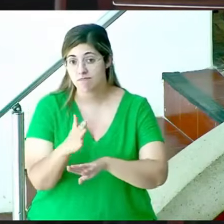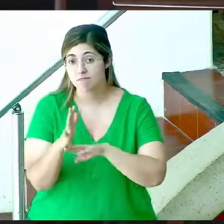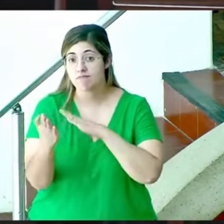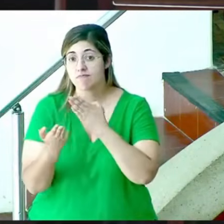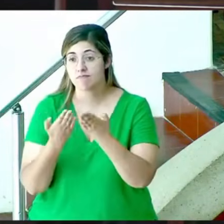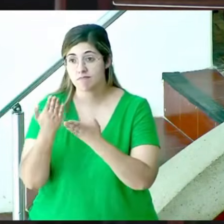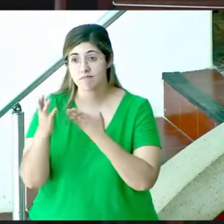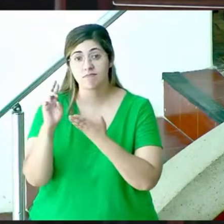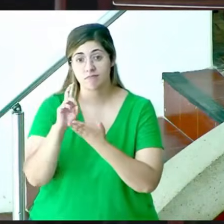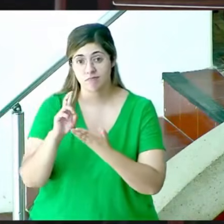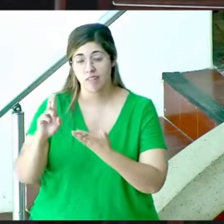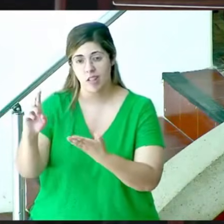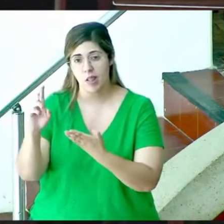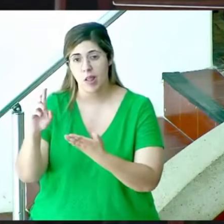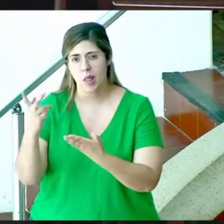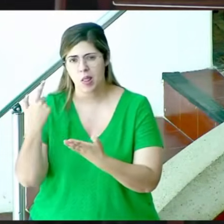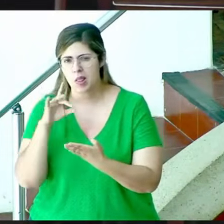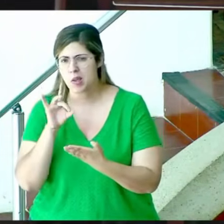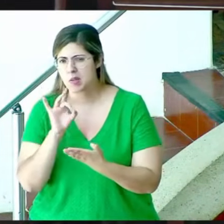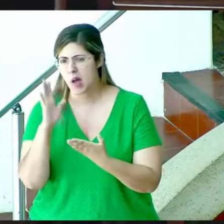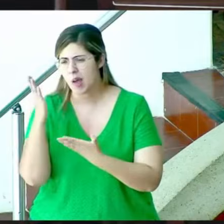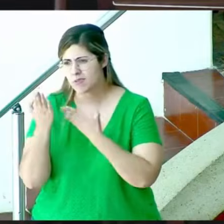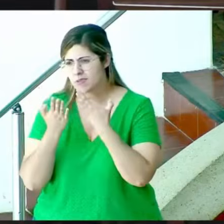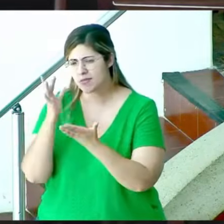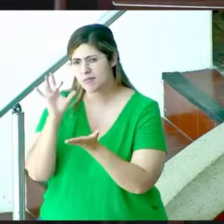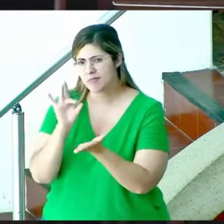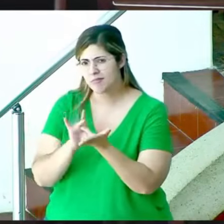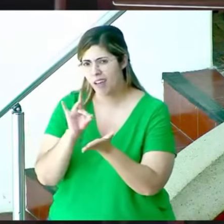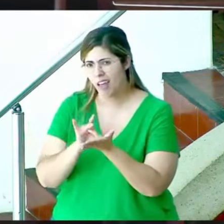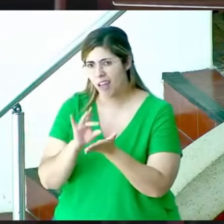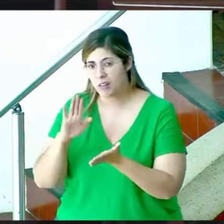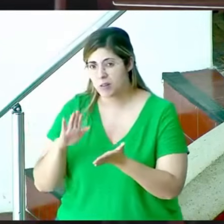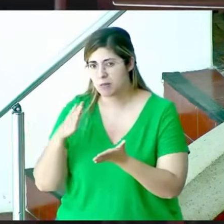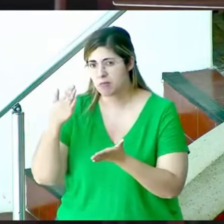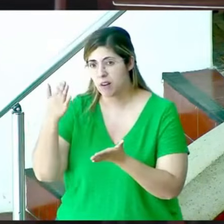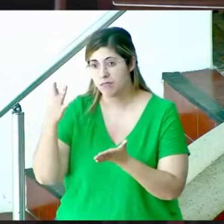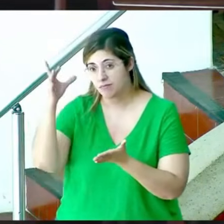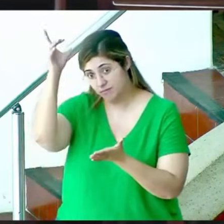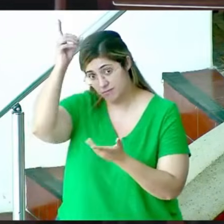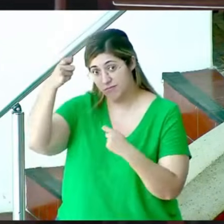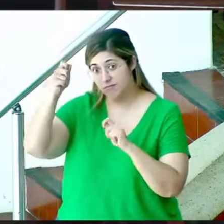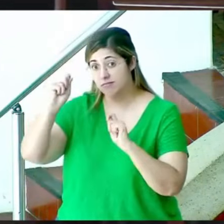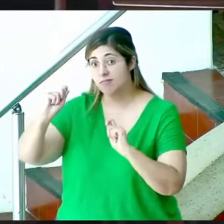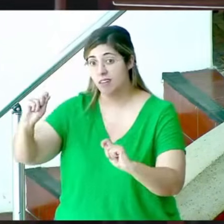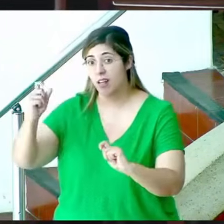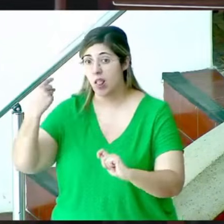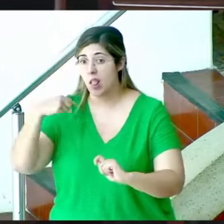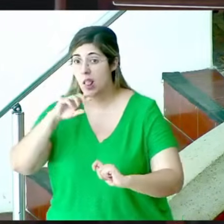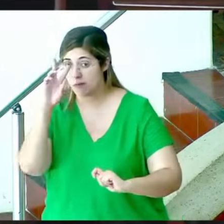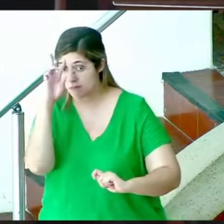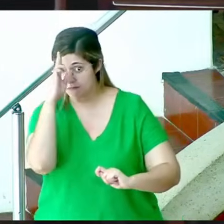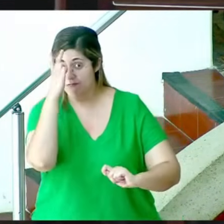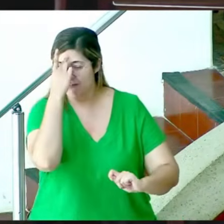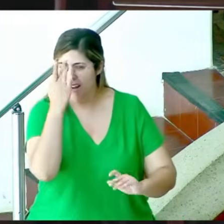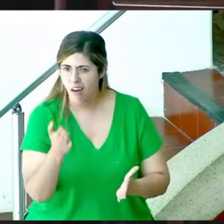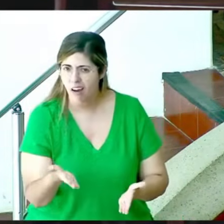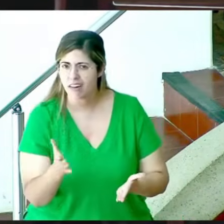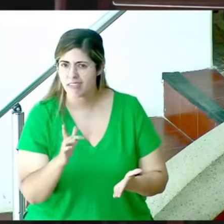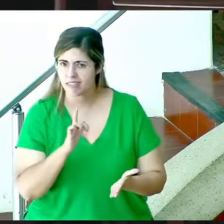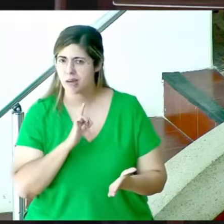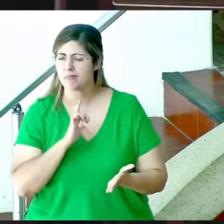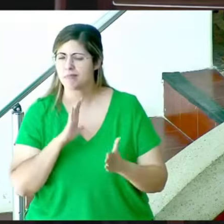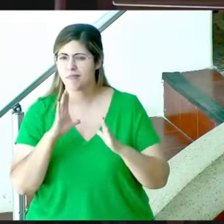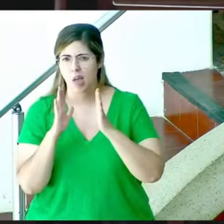serviço. Nós só conseguiremos servir à medida do que Deus fez em nós, com a conversão. Feche